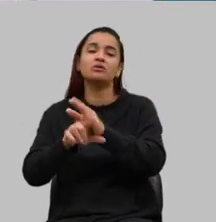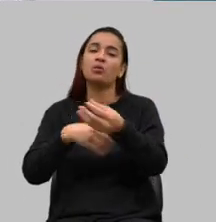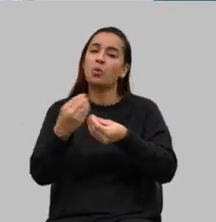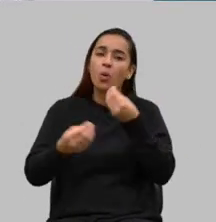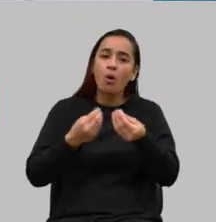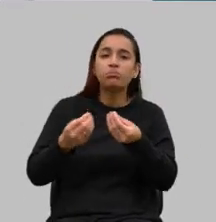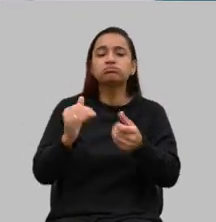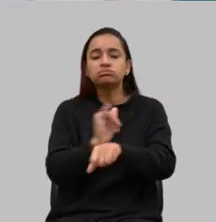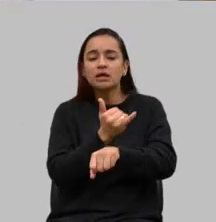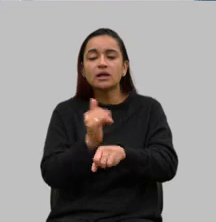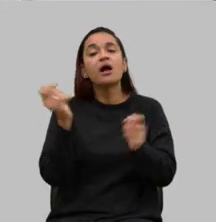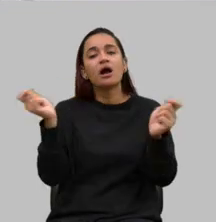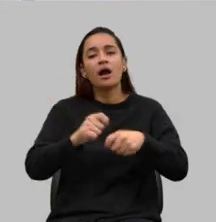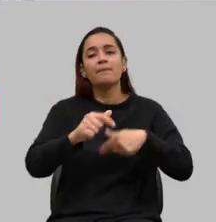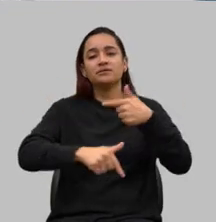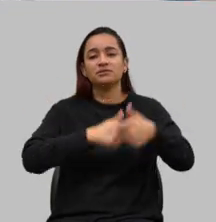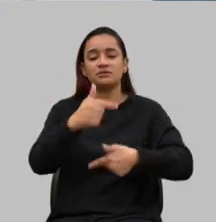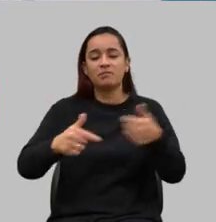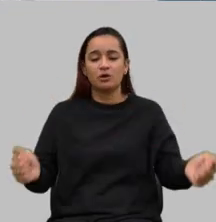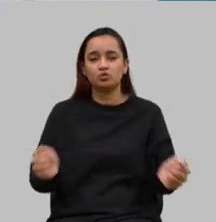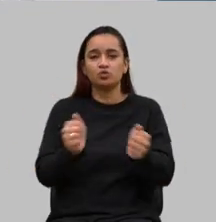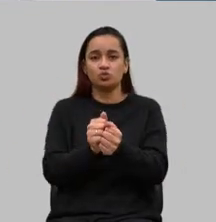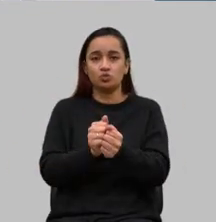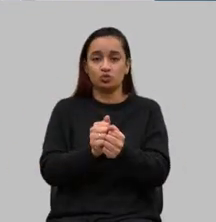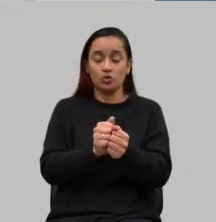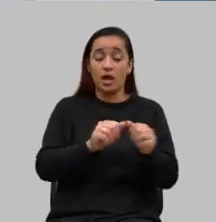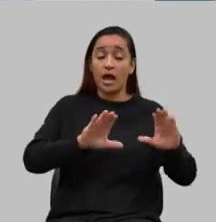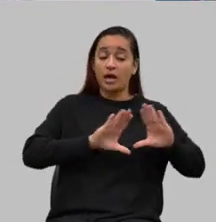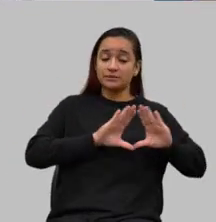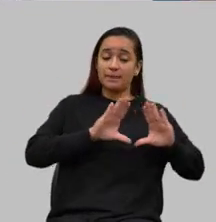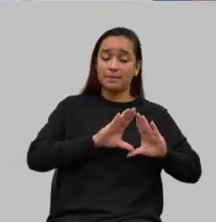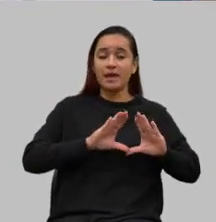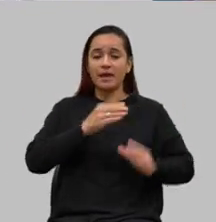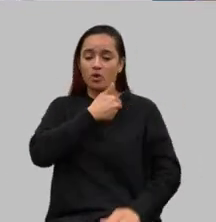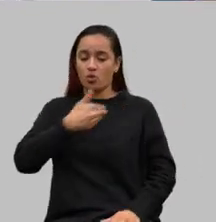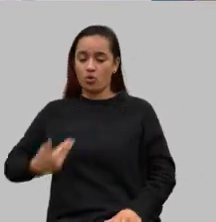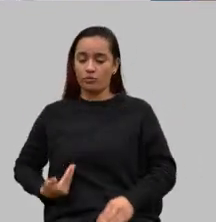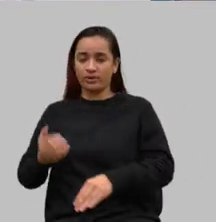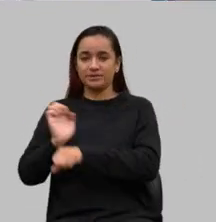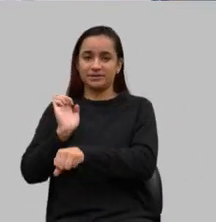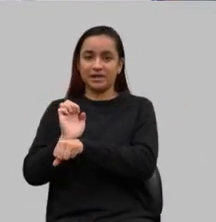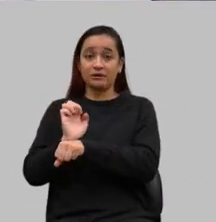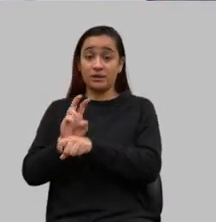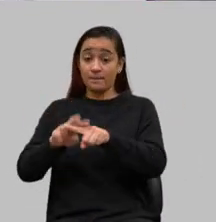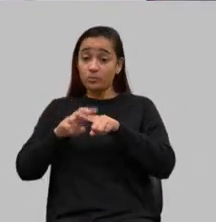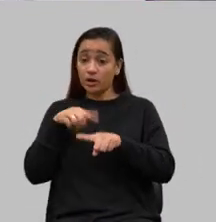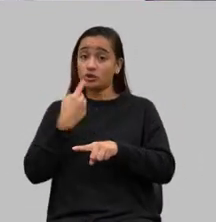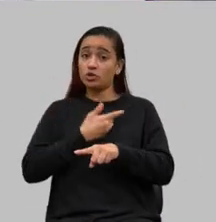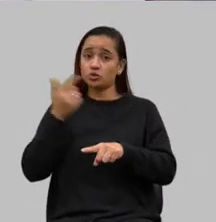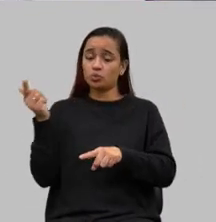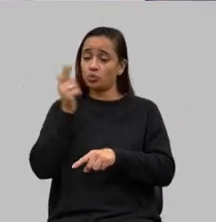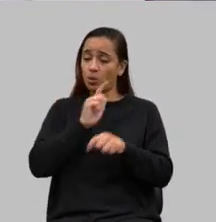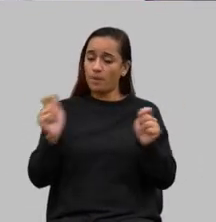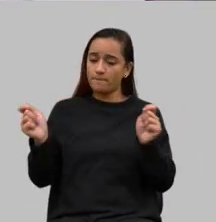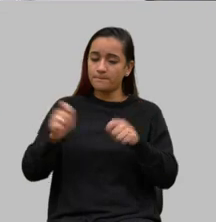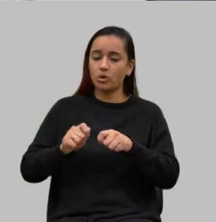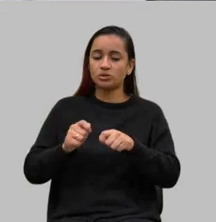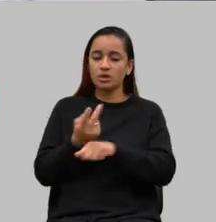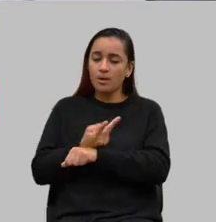possa fazer um trabalho conjunto tanto a assembleia Governo do Estado para que a gente possa eh buscar